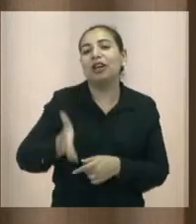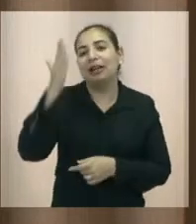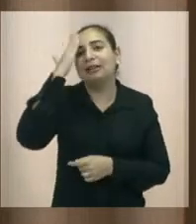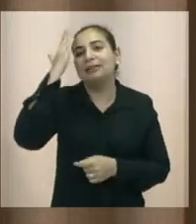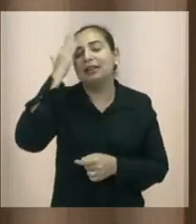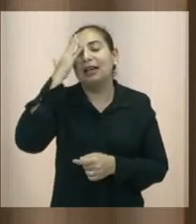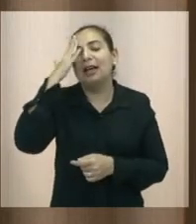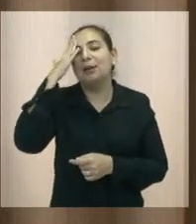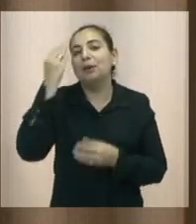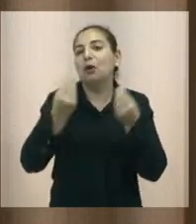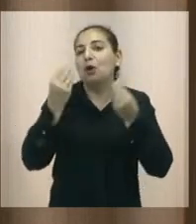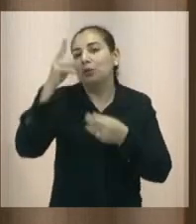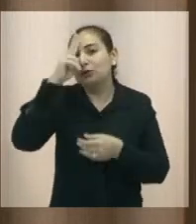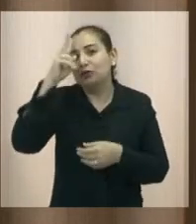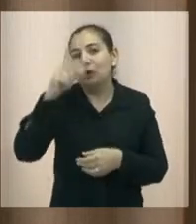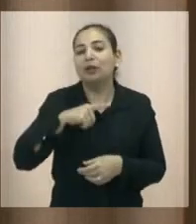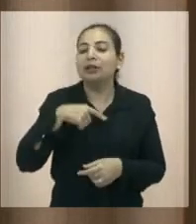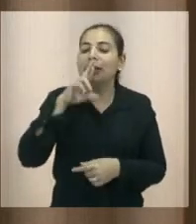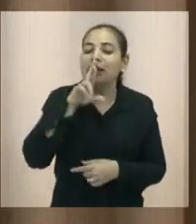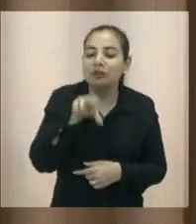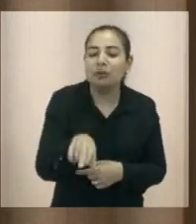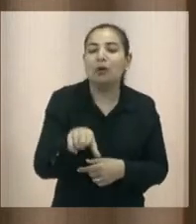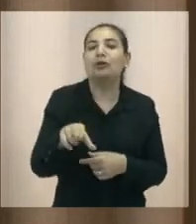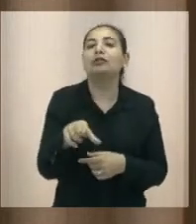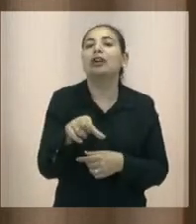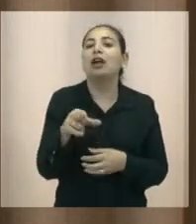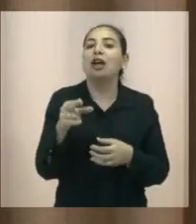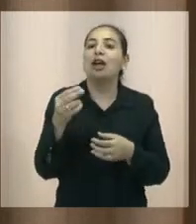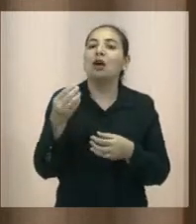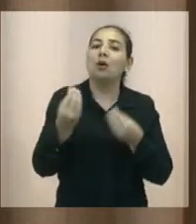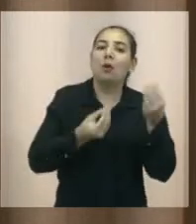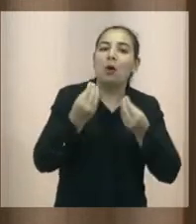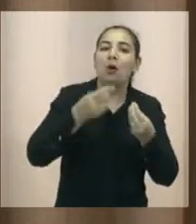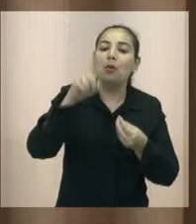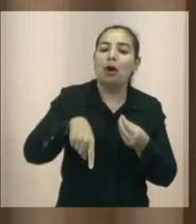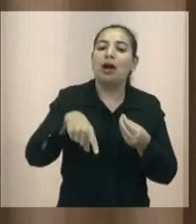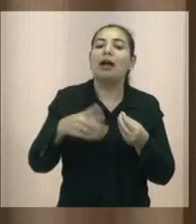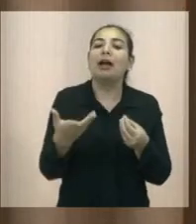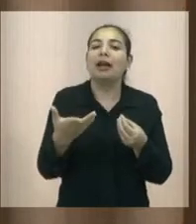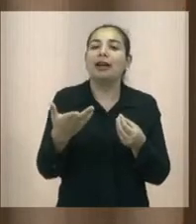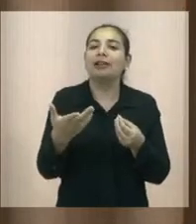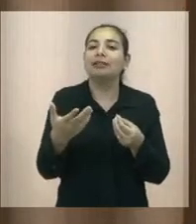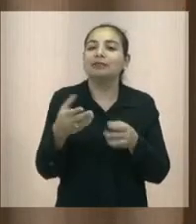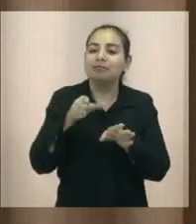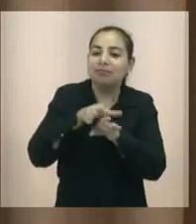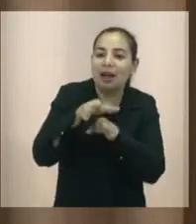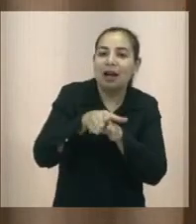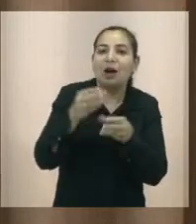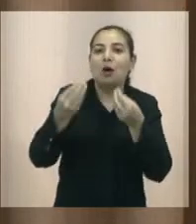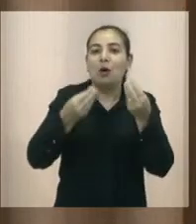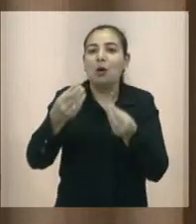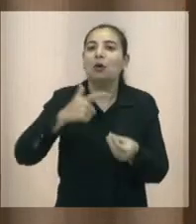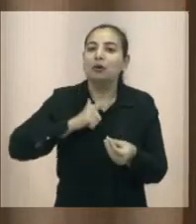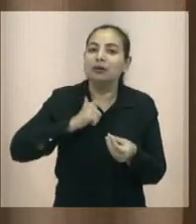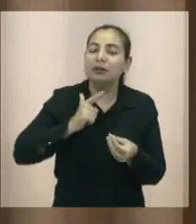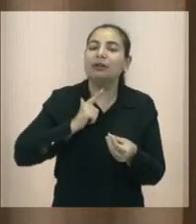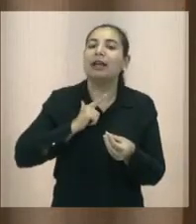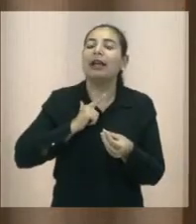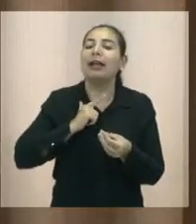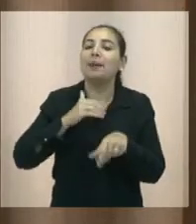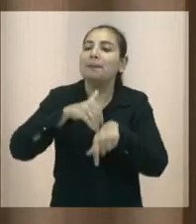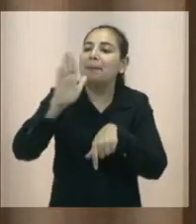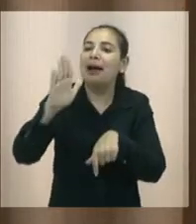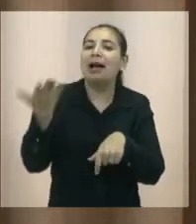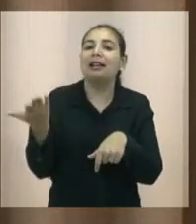a resposta à população, né? Porque ela clama por resposta, tem sede de justiça, e o que a gente quer é cada vez chegar mais junto, e